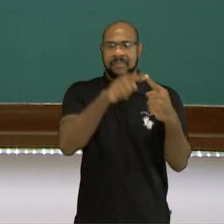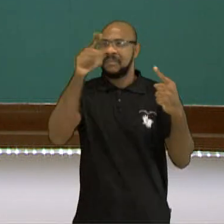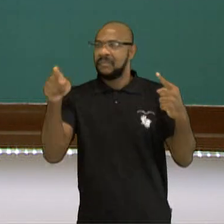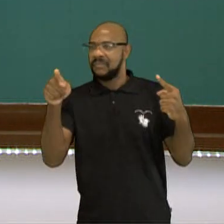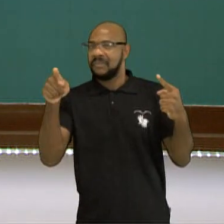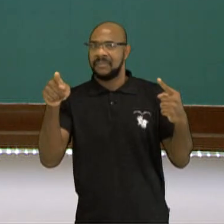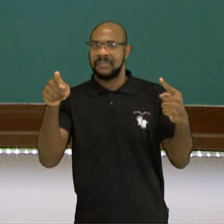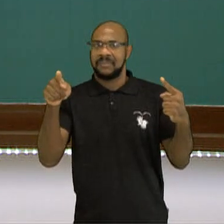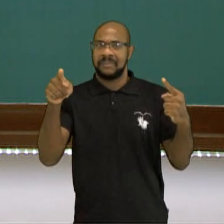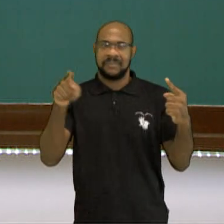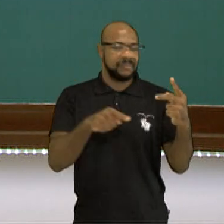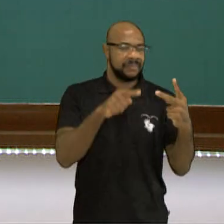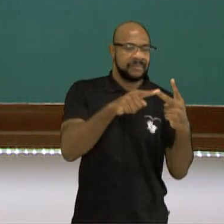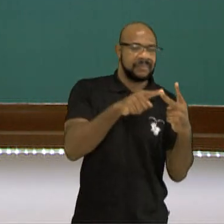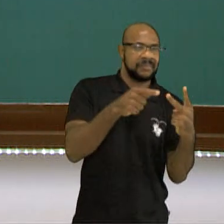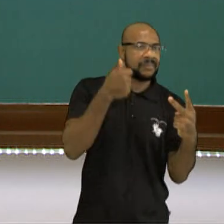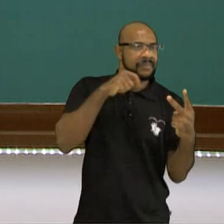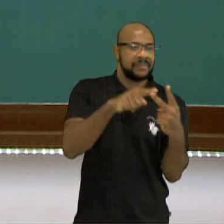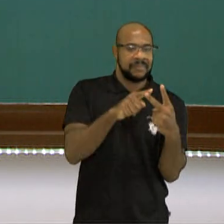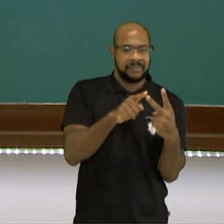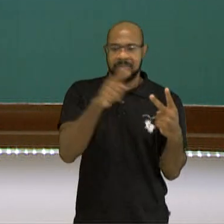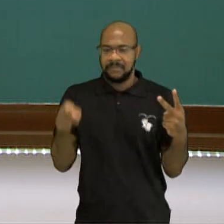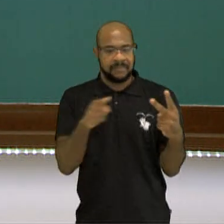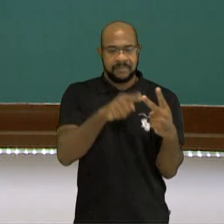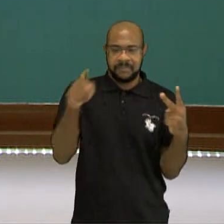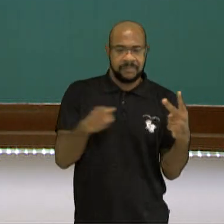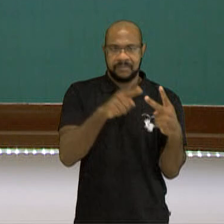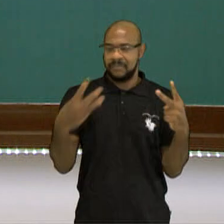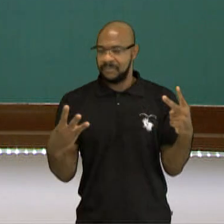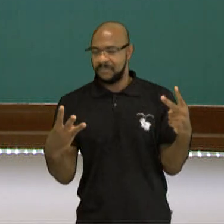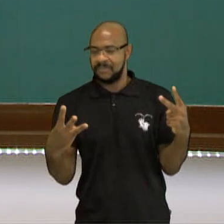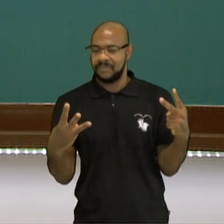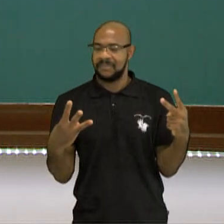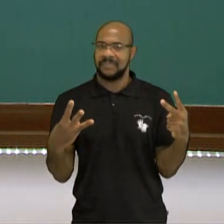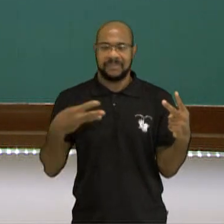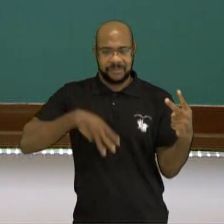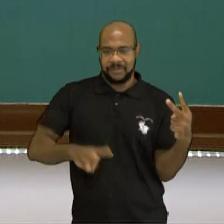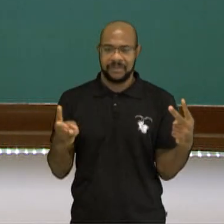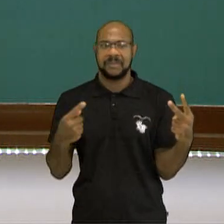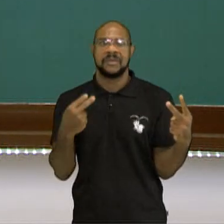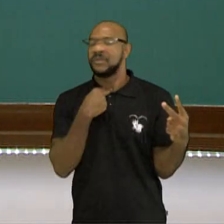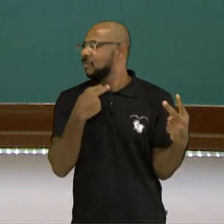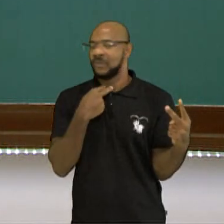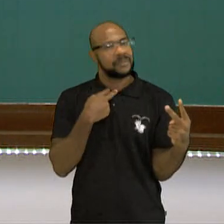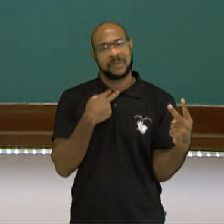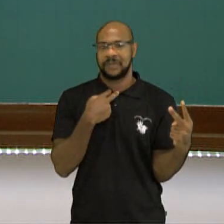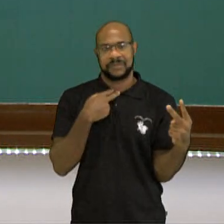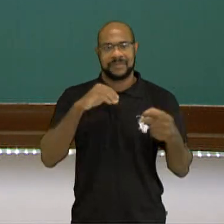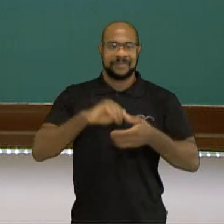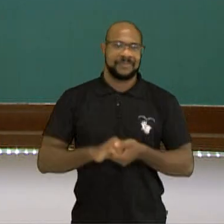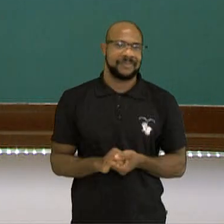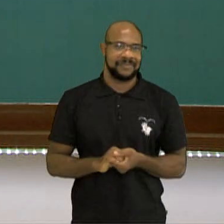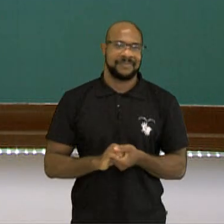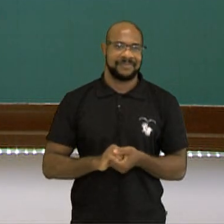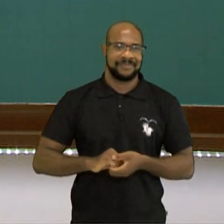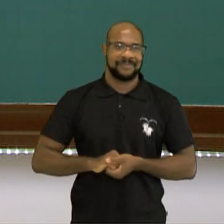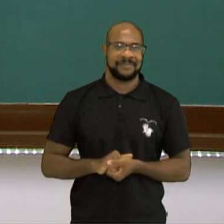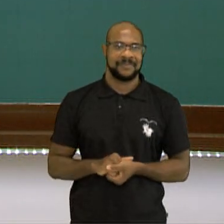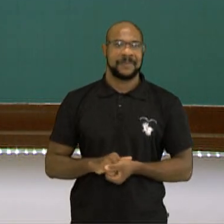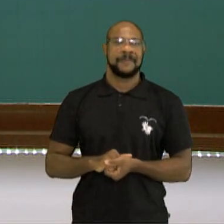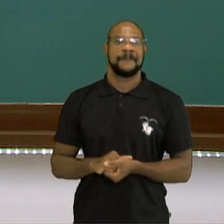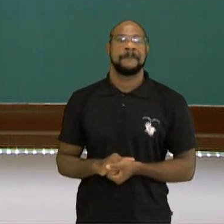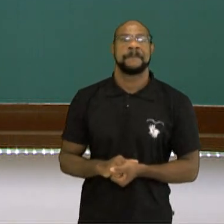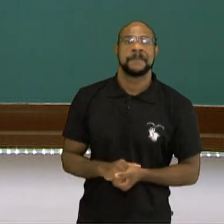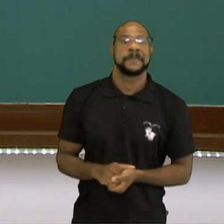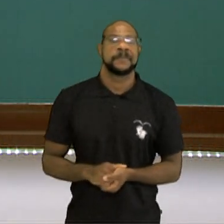conjunto contradomínio. A primeira alternativa ali, a primeira possibilidade não representa a função, ok?